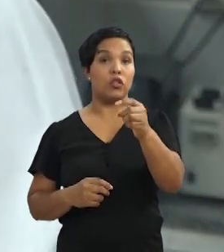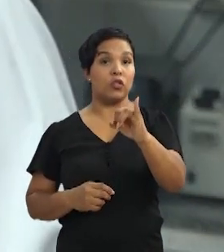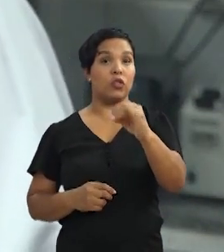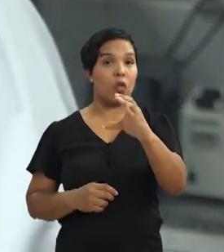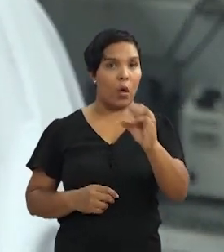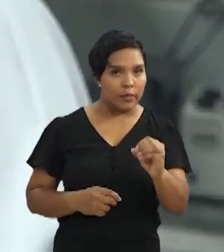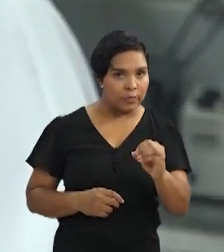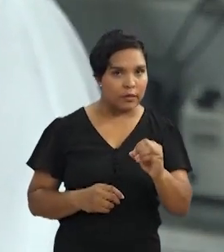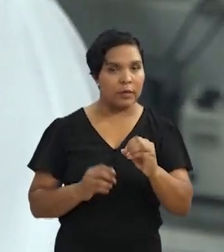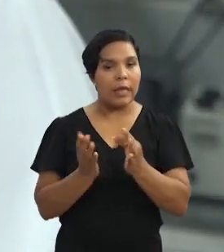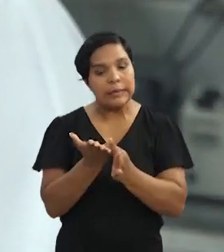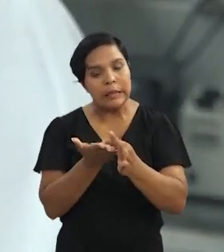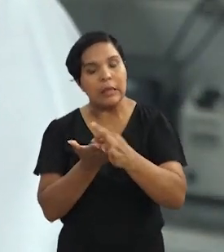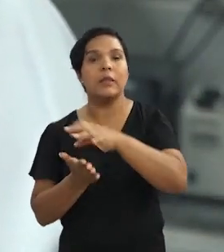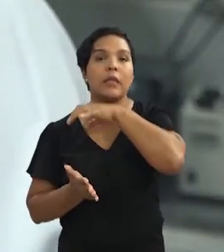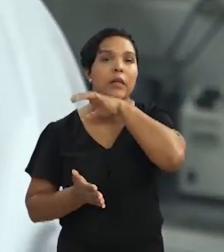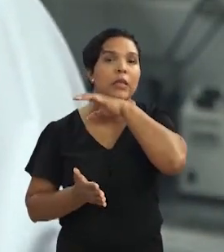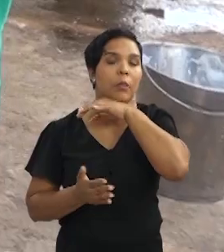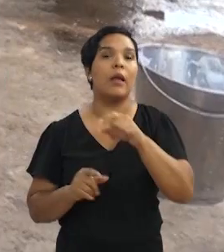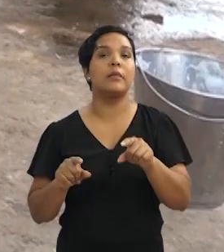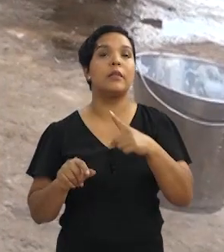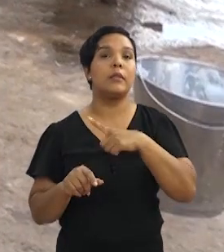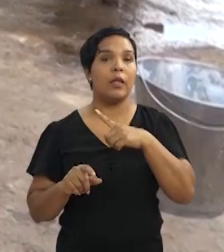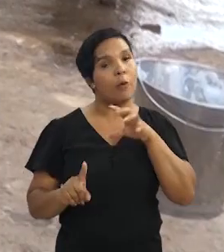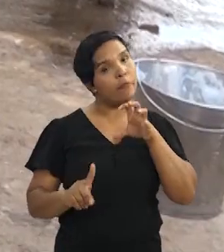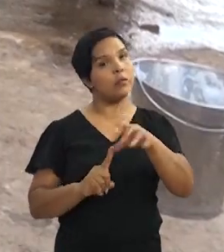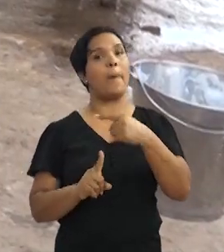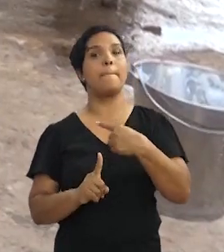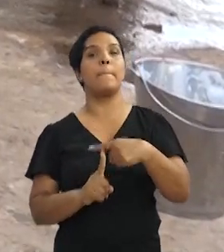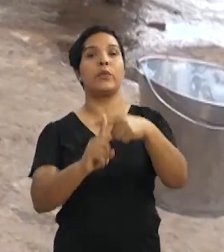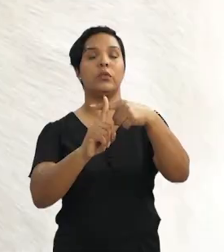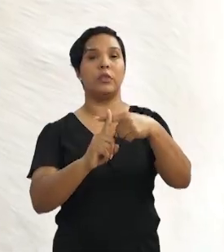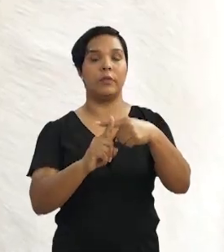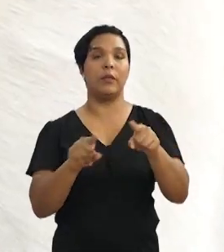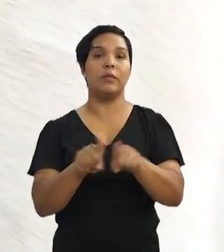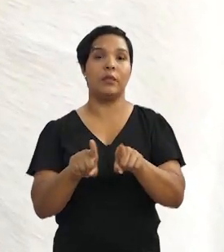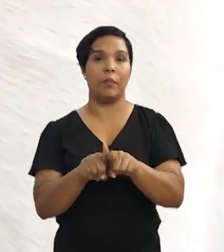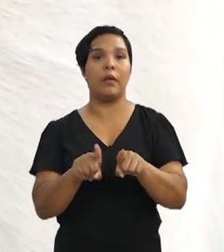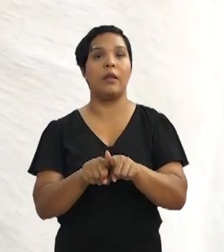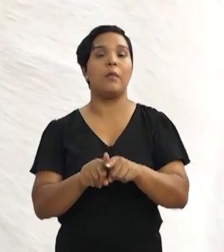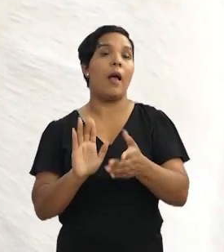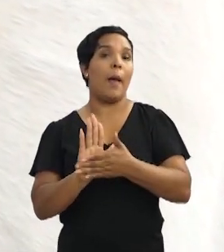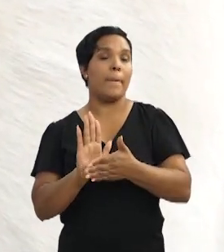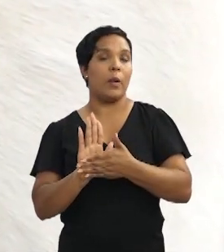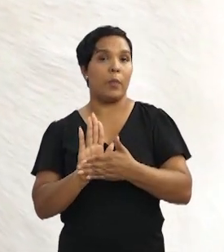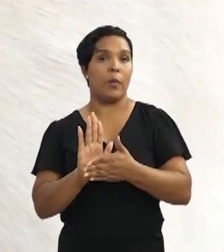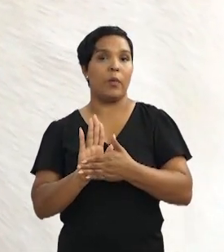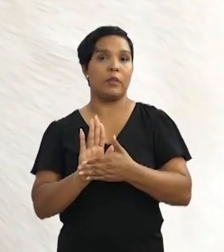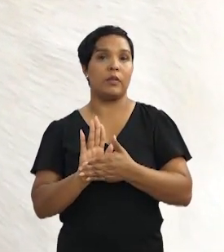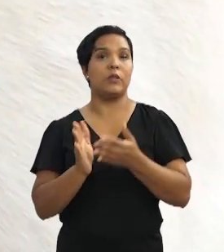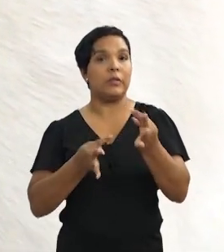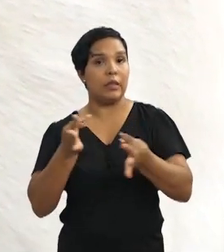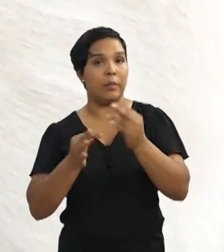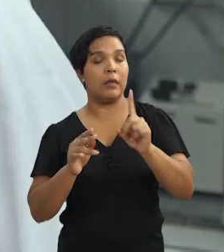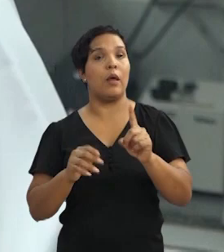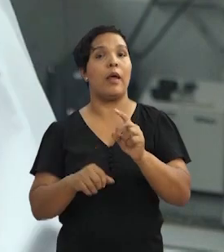ele não tem efeito tóxico sobre as células animais e tem um efeito positivo como antimicrobiano para justamente a proposta